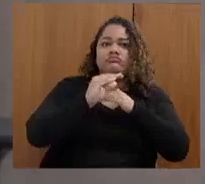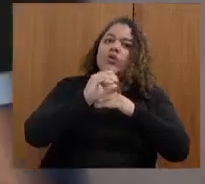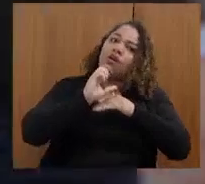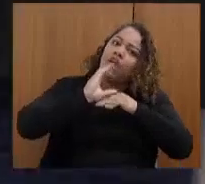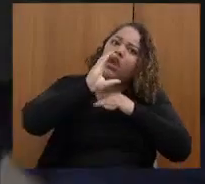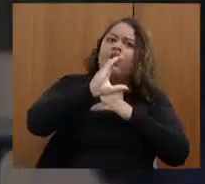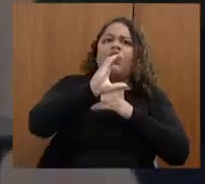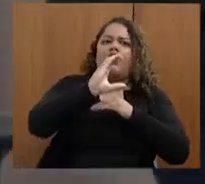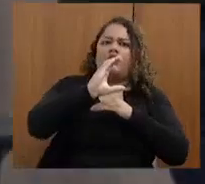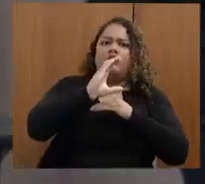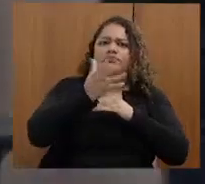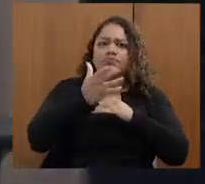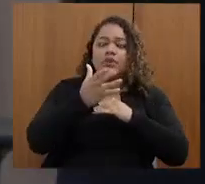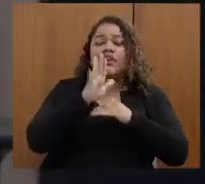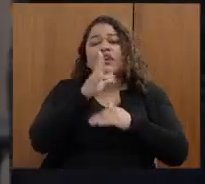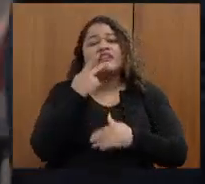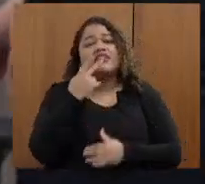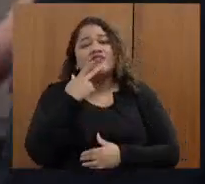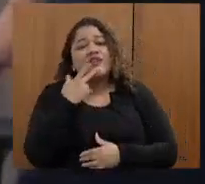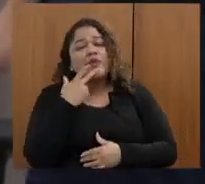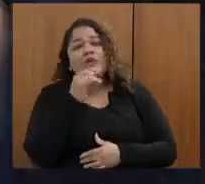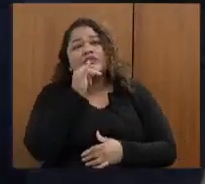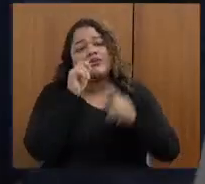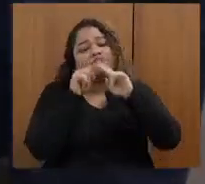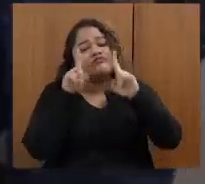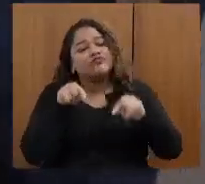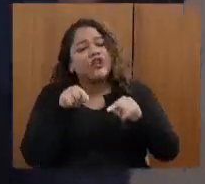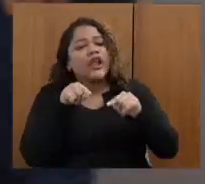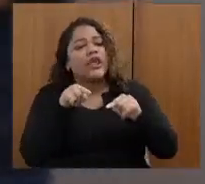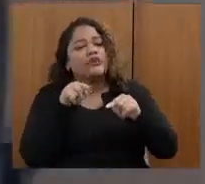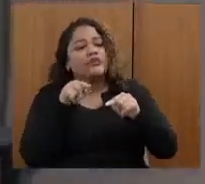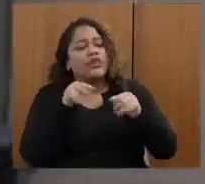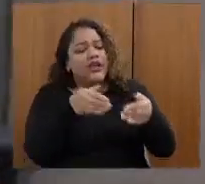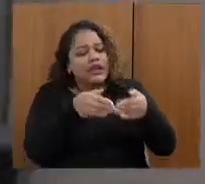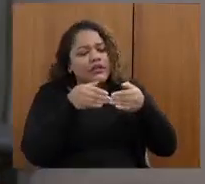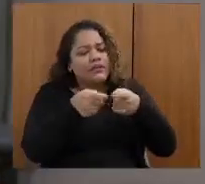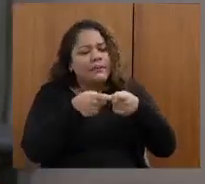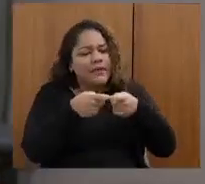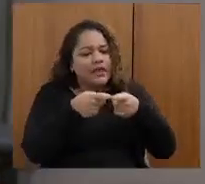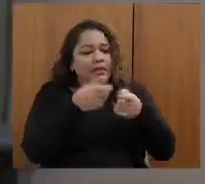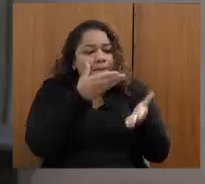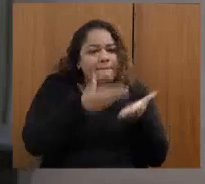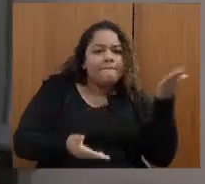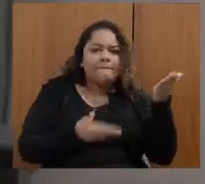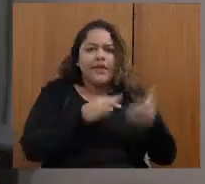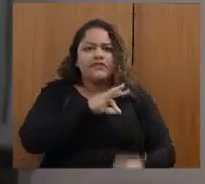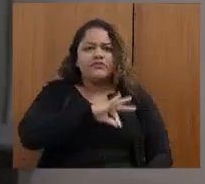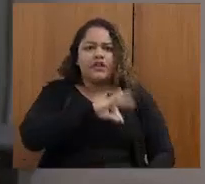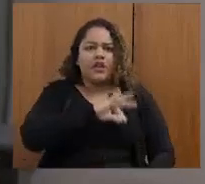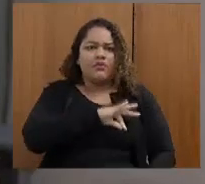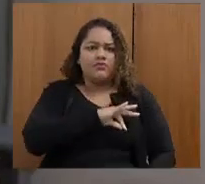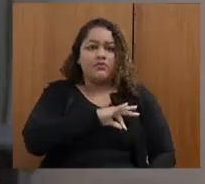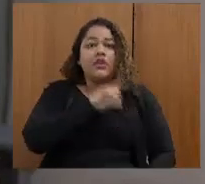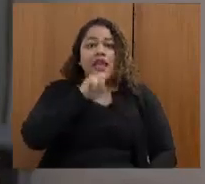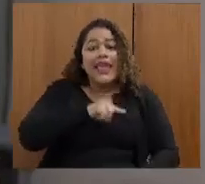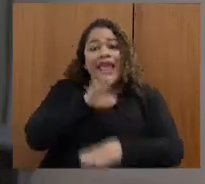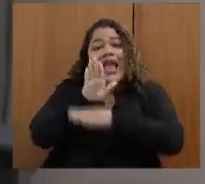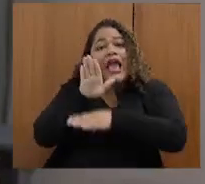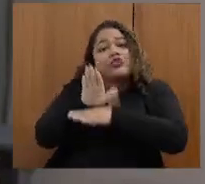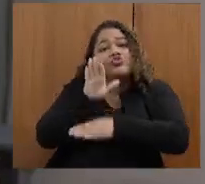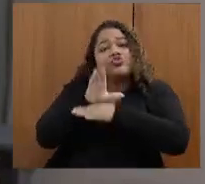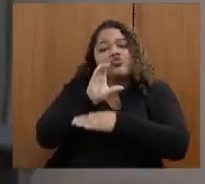que o servidor sai de licença e perde o salário é ajuda de custo ajuda de custo que é perdido